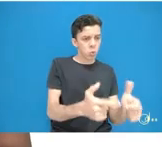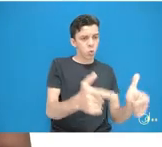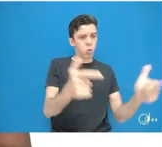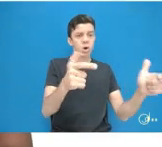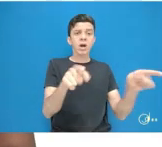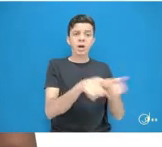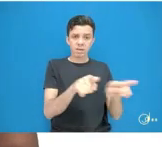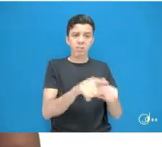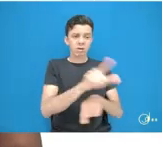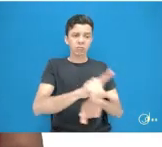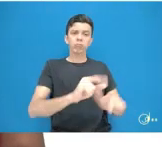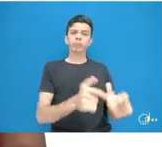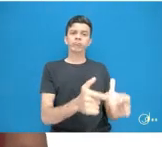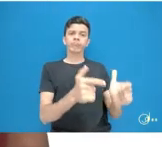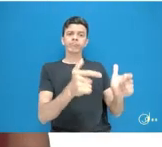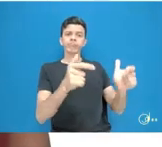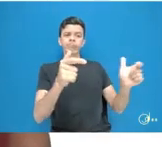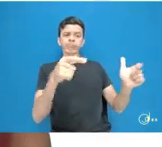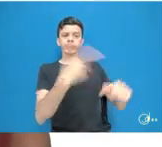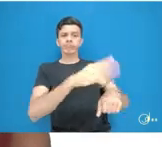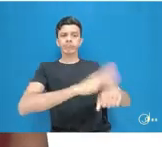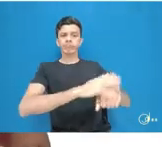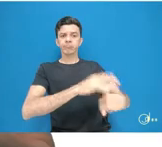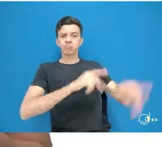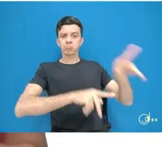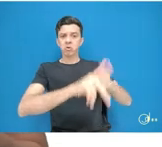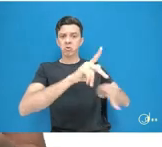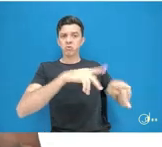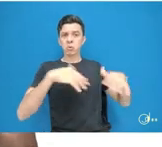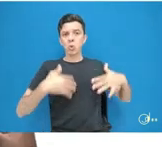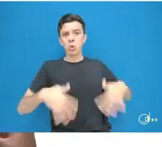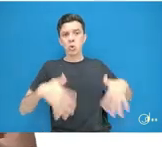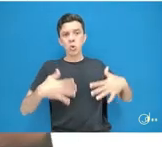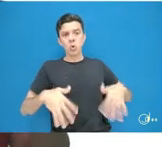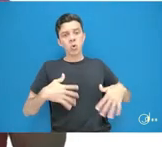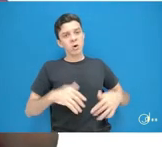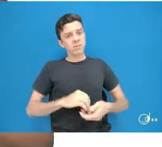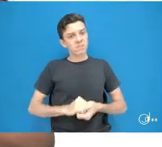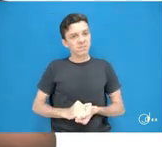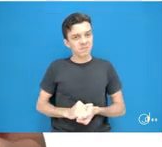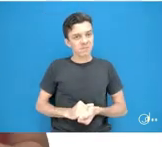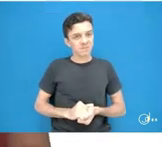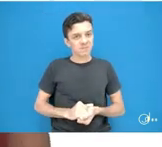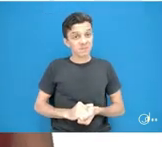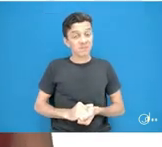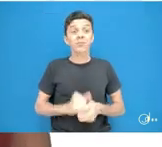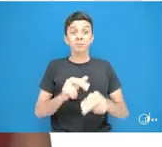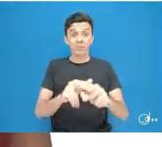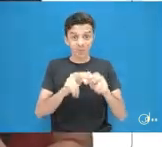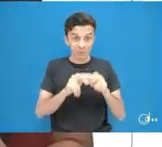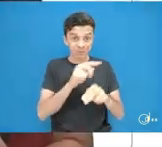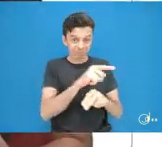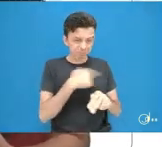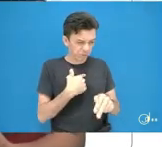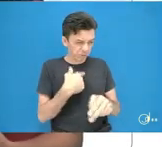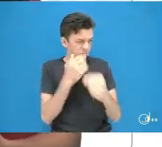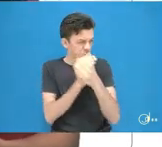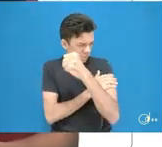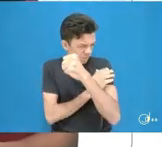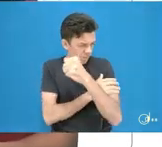linguística e, consequentemente, o desenvolvimento da literatura produzida por esse povo se torna inevitável.